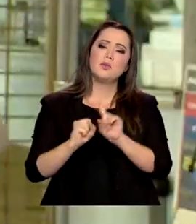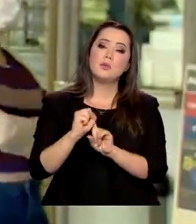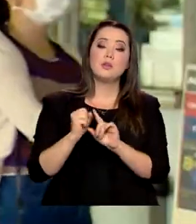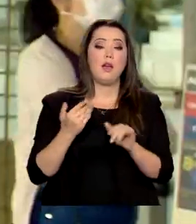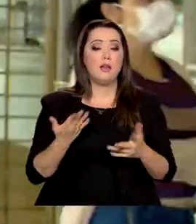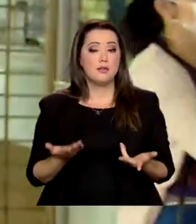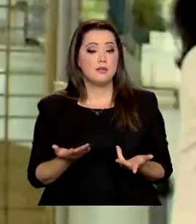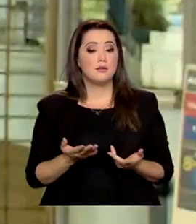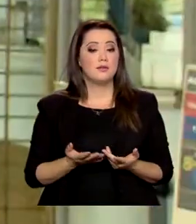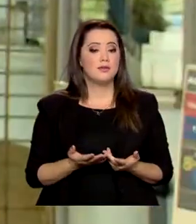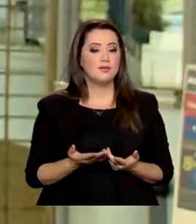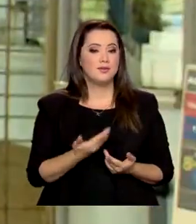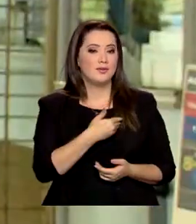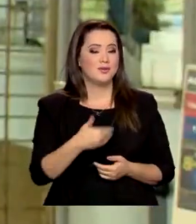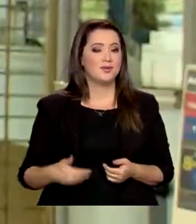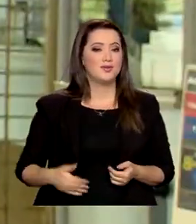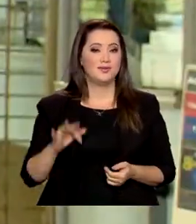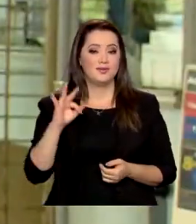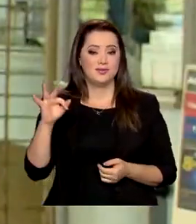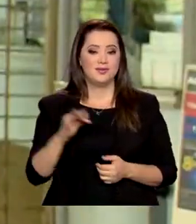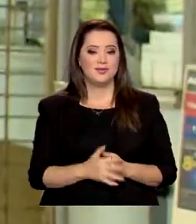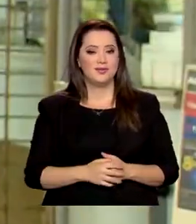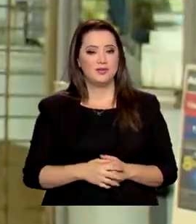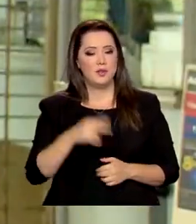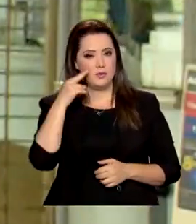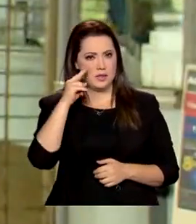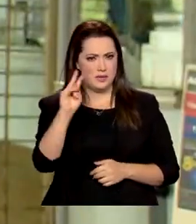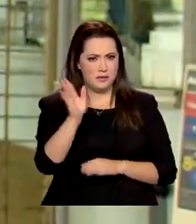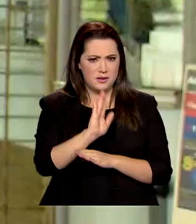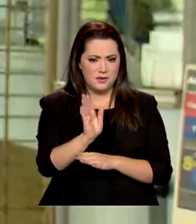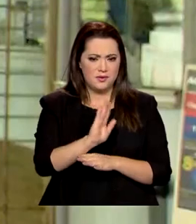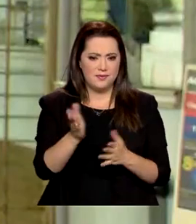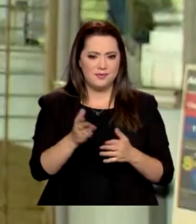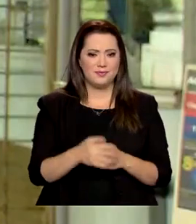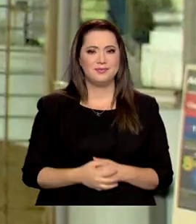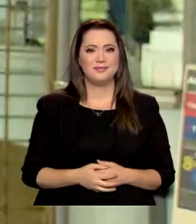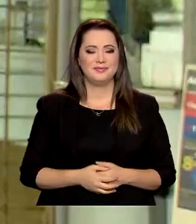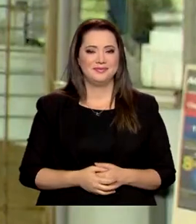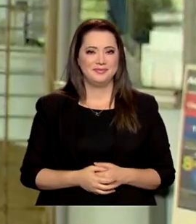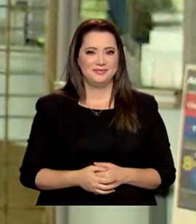sociais do governo federal? É o que você vai ver na reportagem.